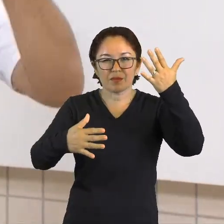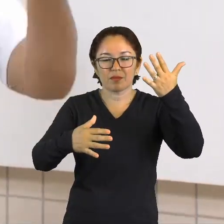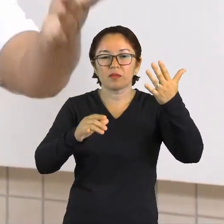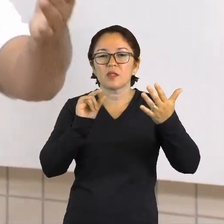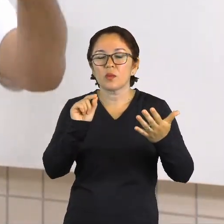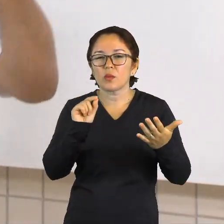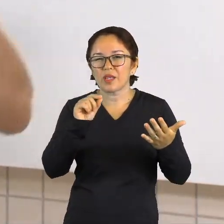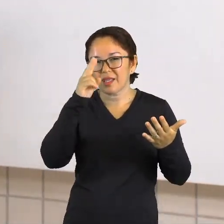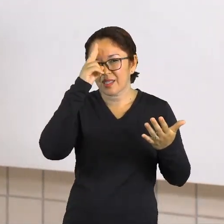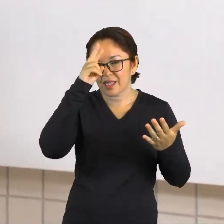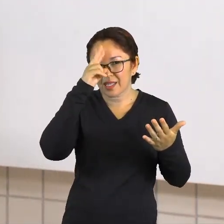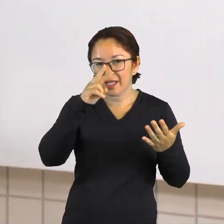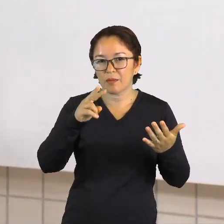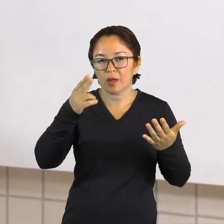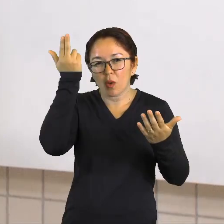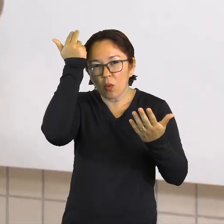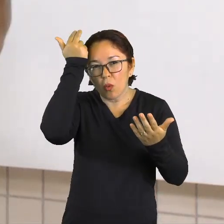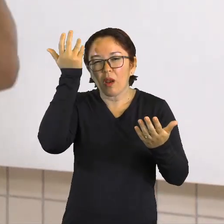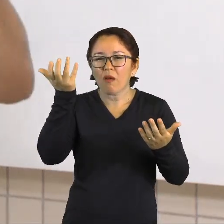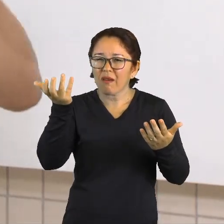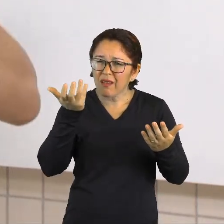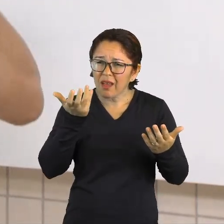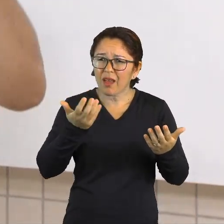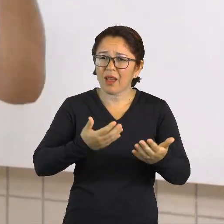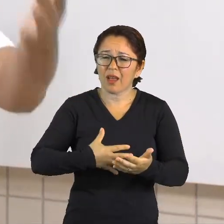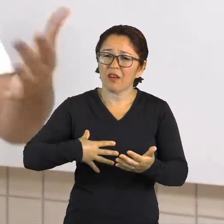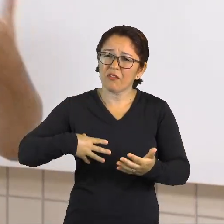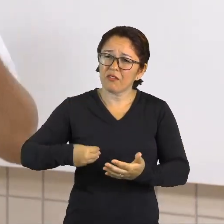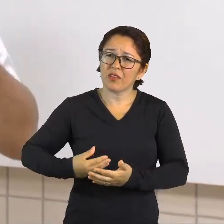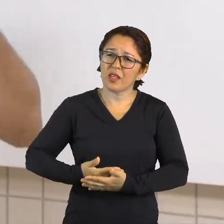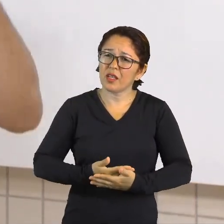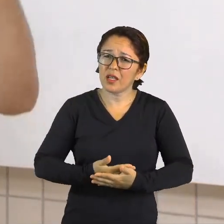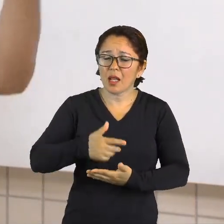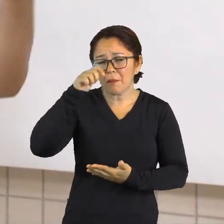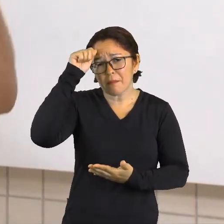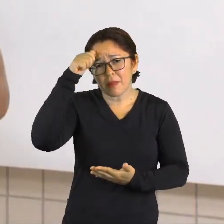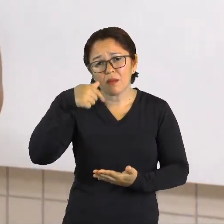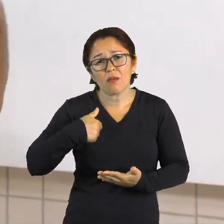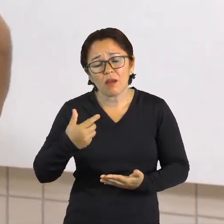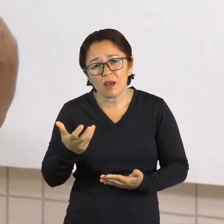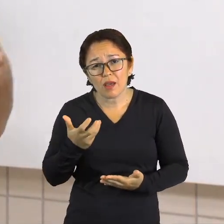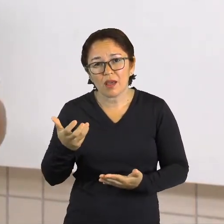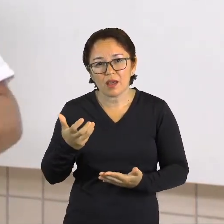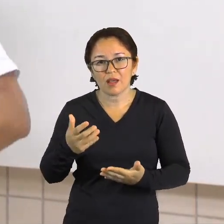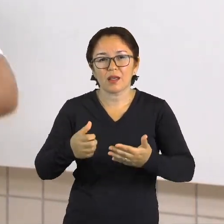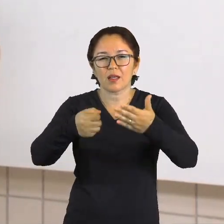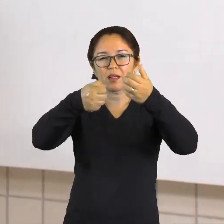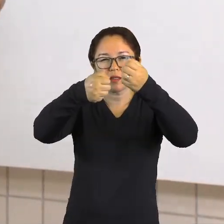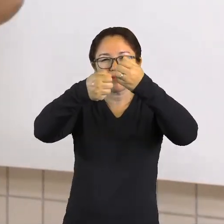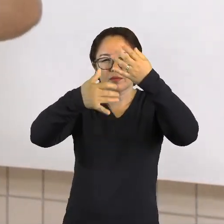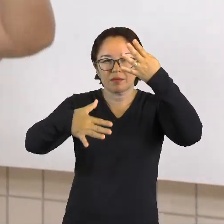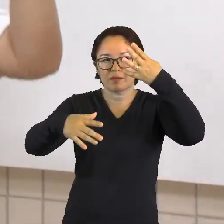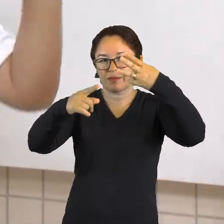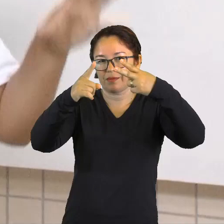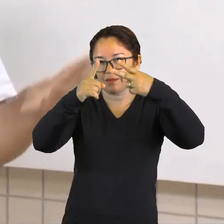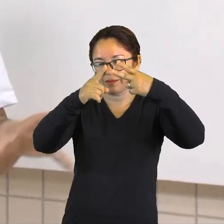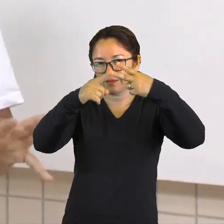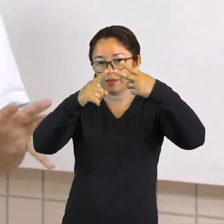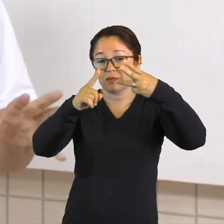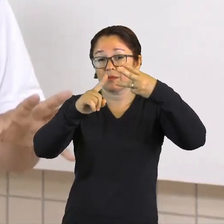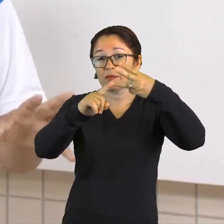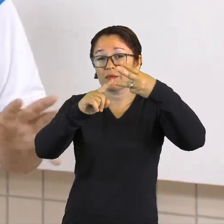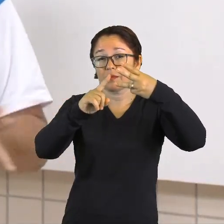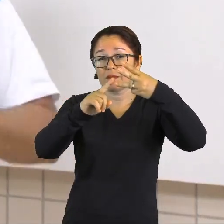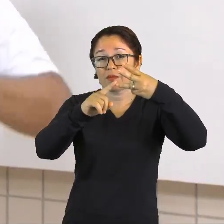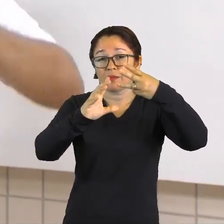uma filha pretinha e ele tenta descobrir como fazer isso. Então esse é o conflito. Clímax. Qual é o clímax